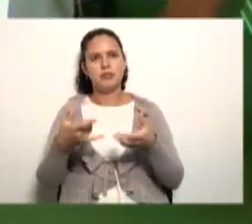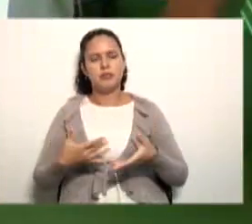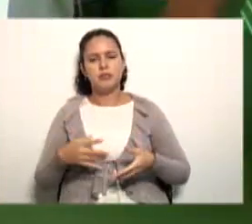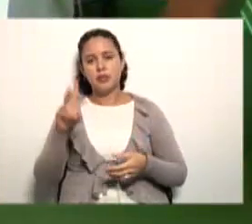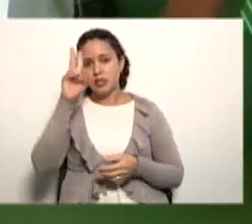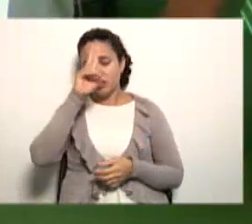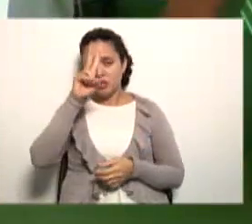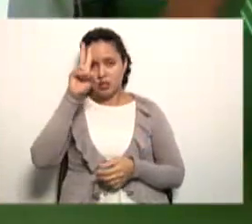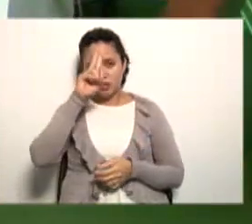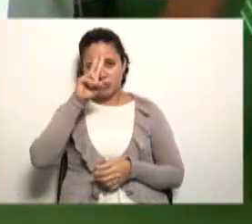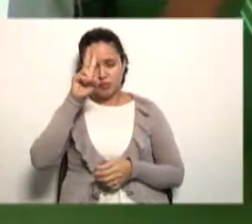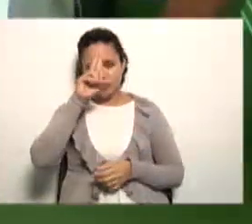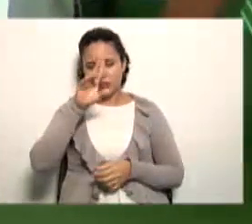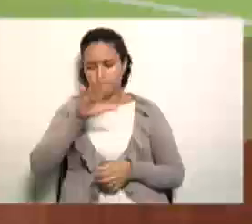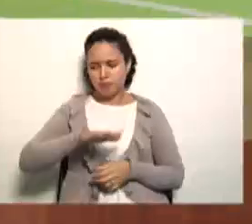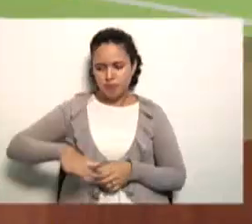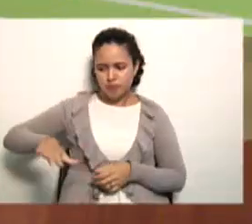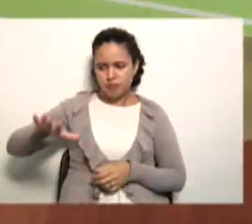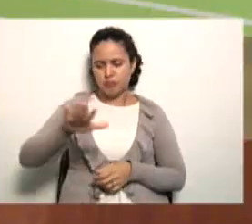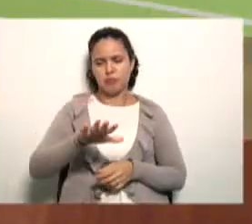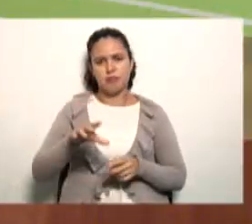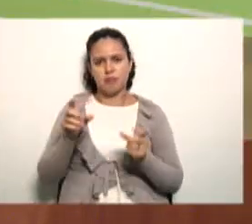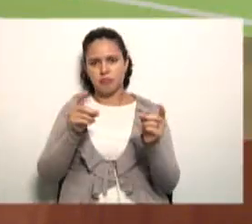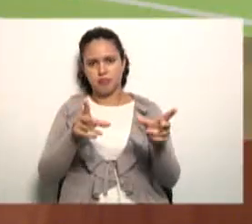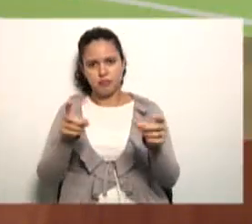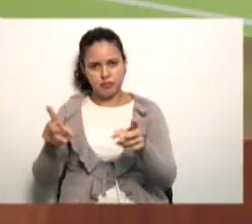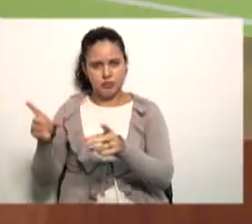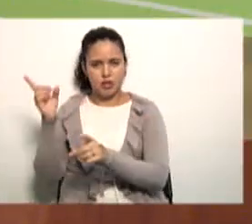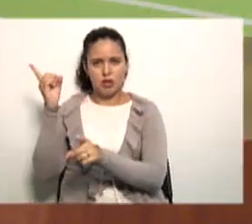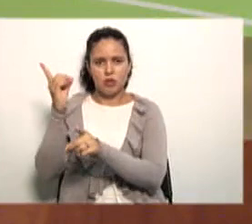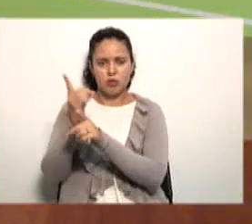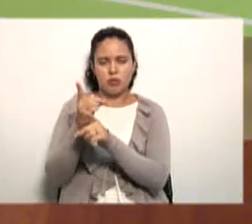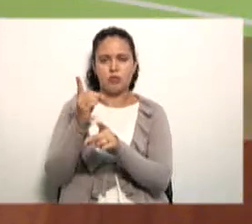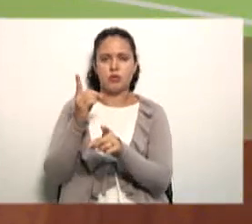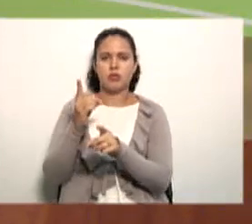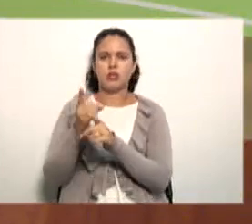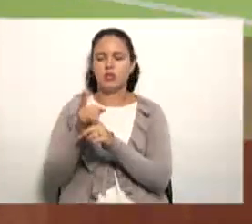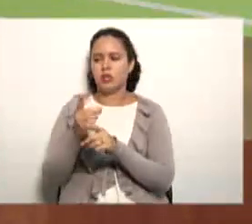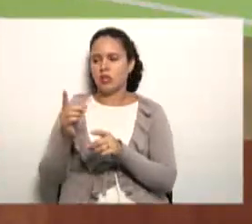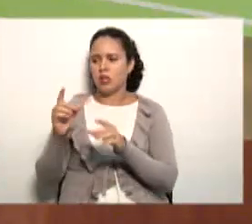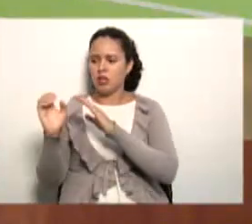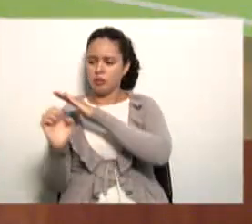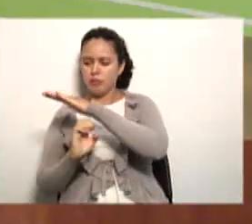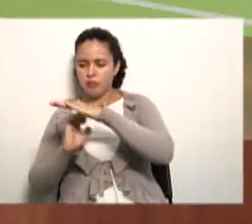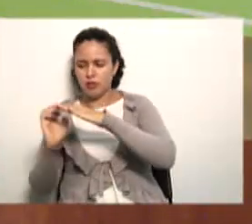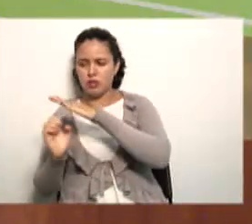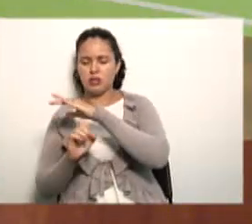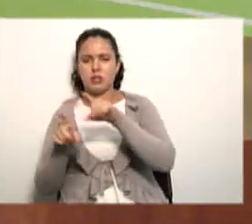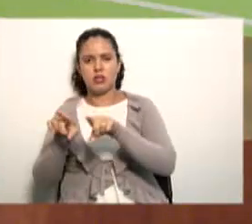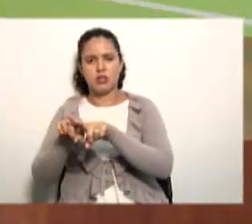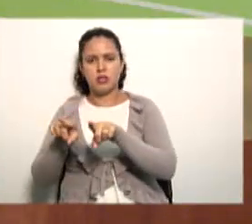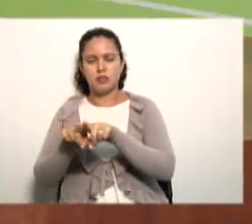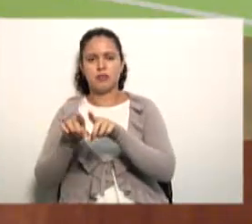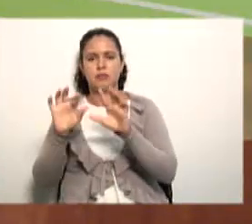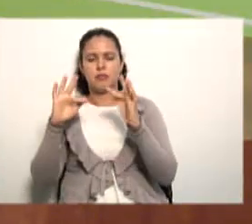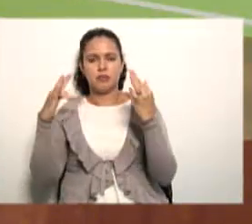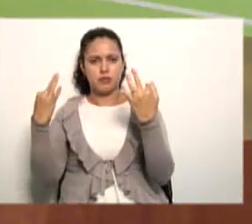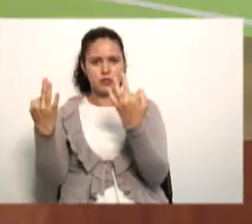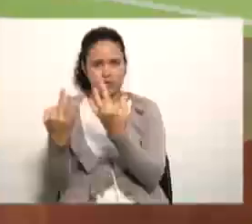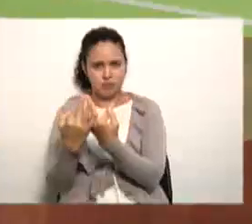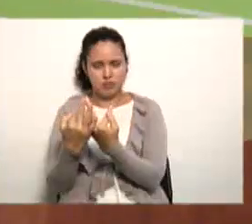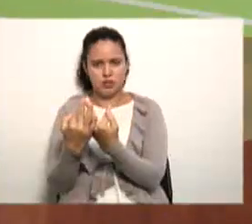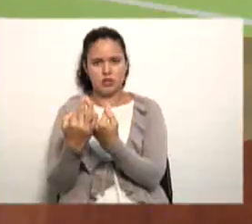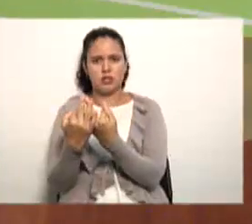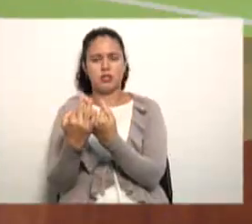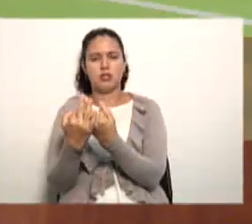Lembrando que no mercado onde se dá esse encontro de produtores e consumidores, não só precisa ser um mercado físico, como